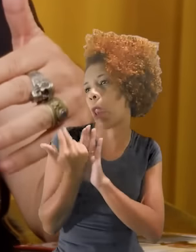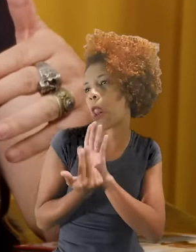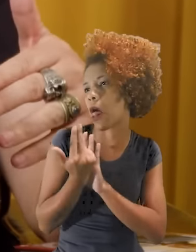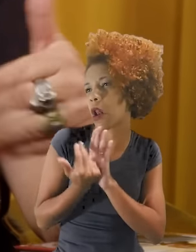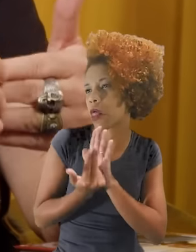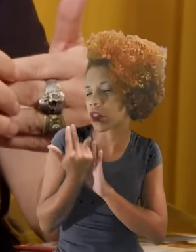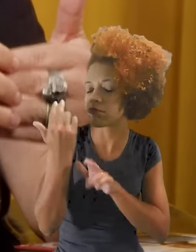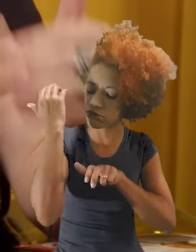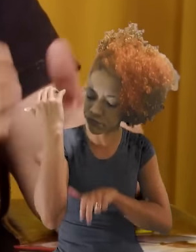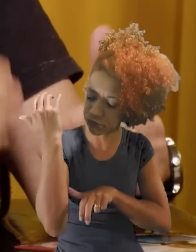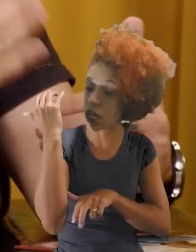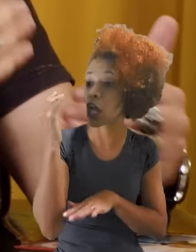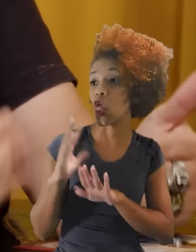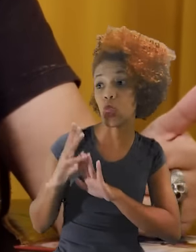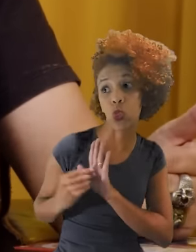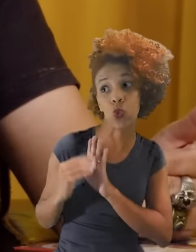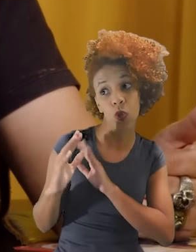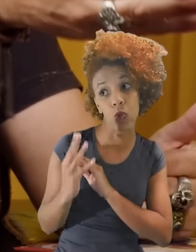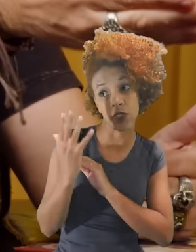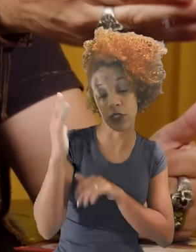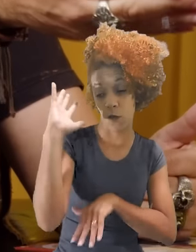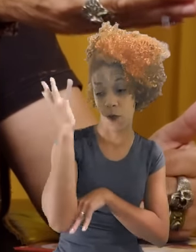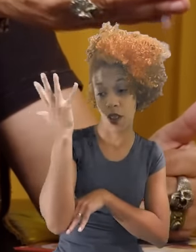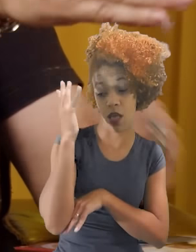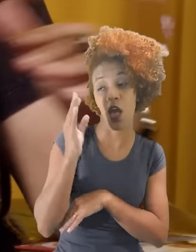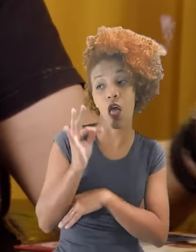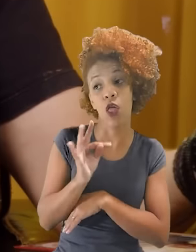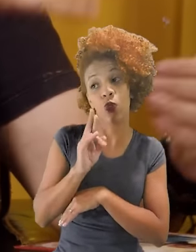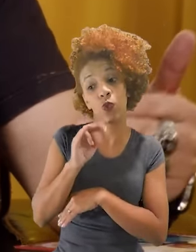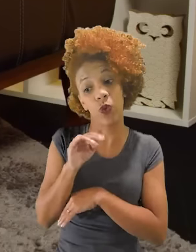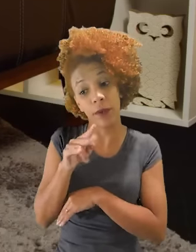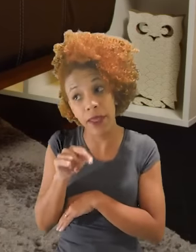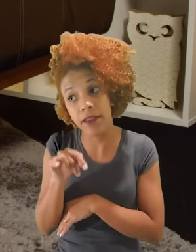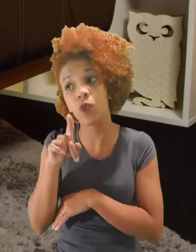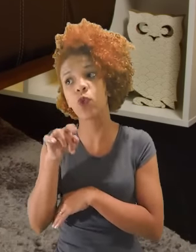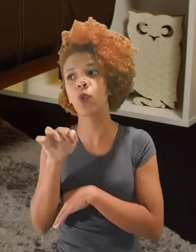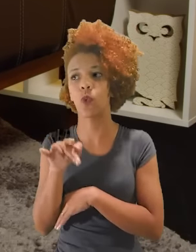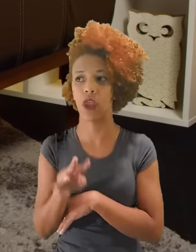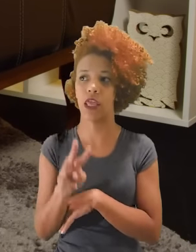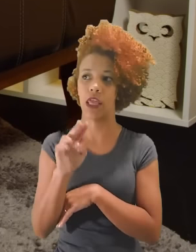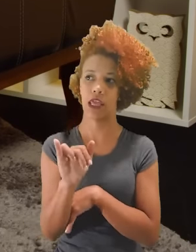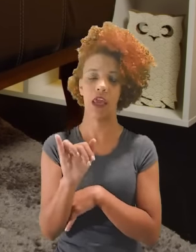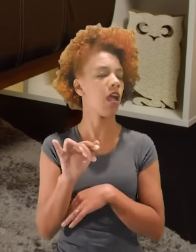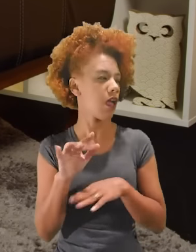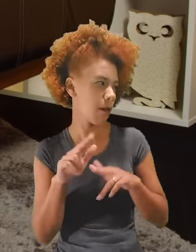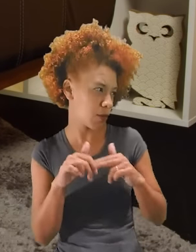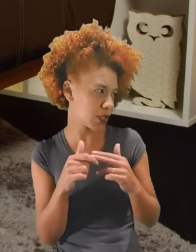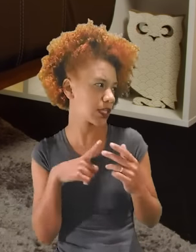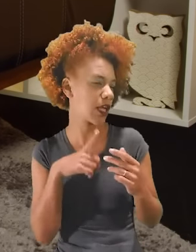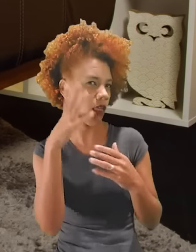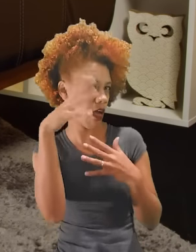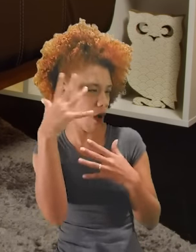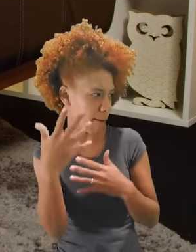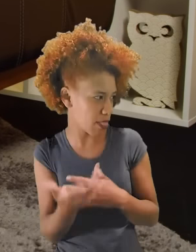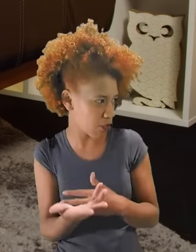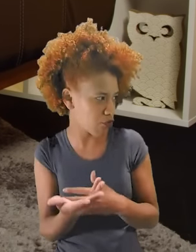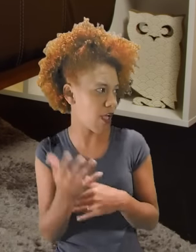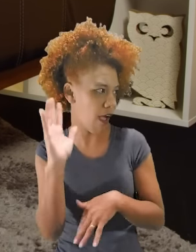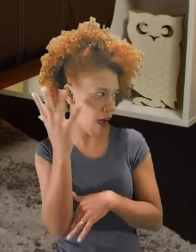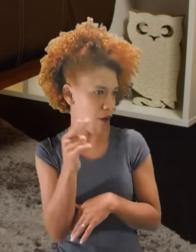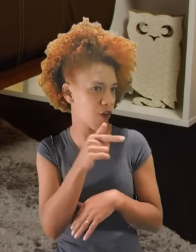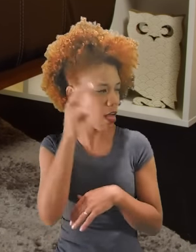Então, teoricamente, tudo começou embaixo da Dreamin' Tree, isso todos eles falam. Por isso começou que lá. Ele homenageia essa árvore lá na Disney. Exatamente. Começou